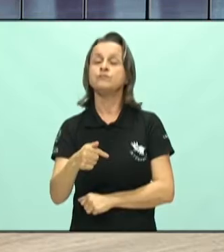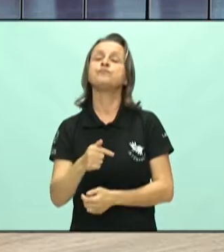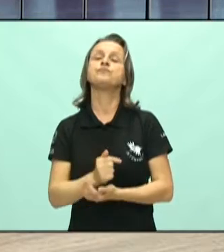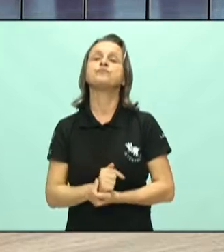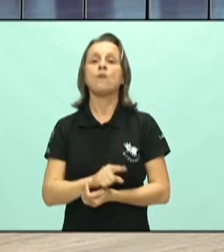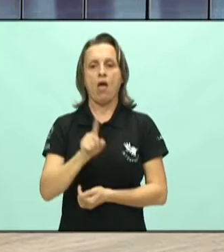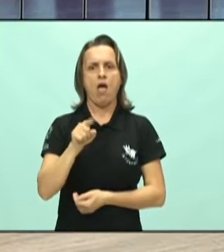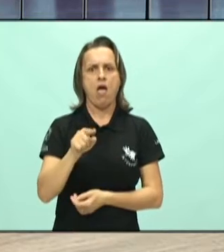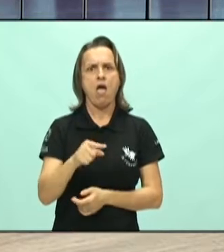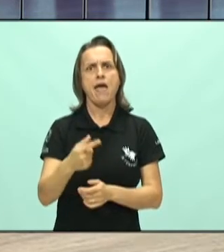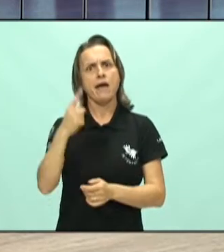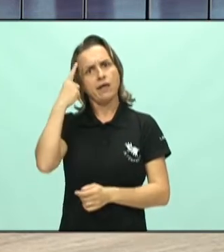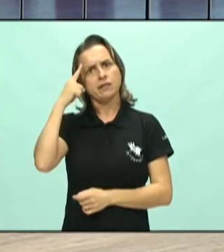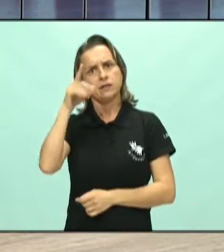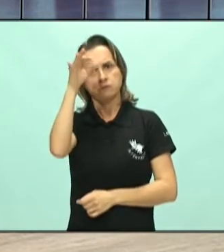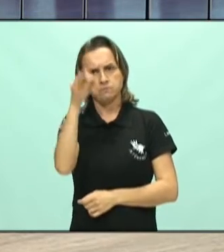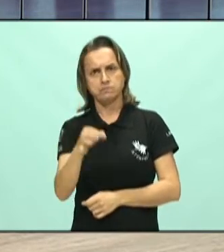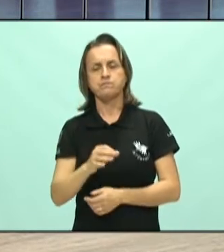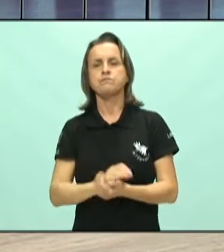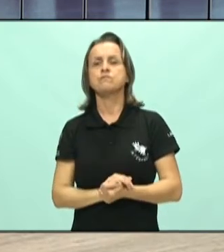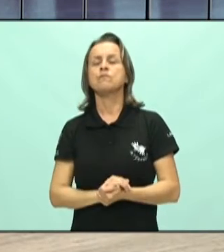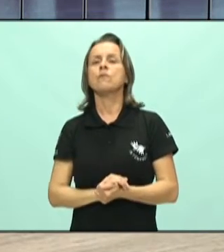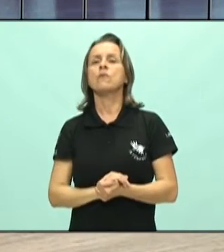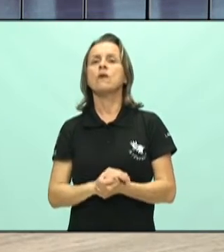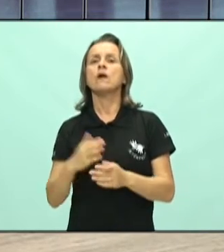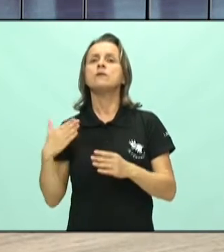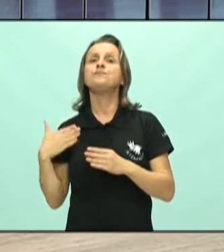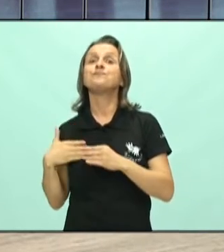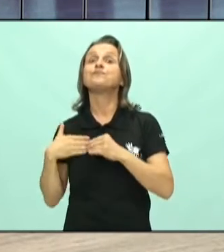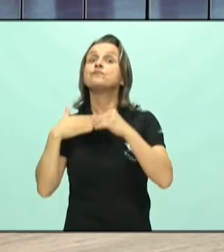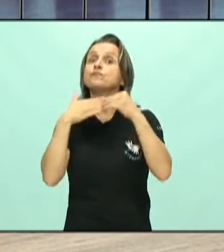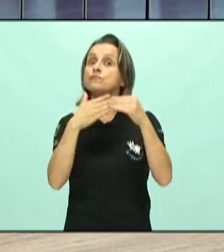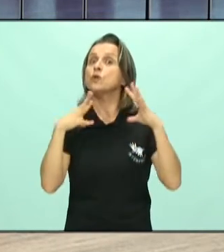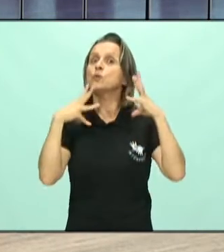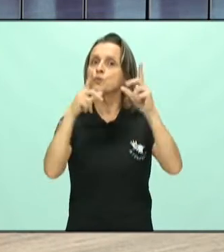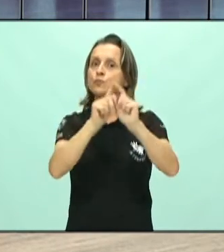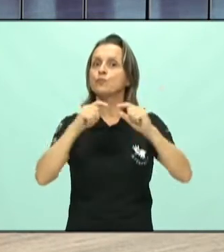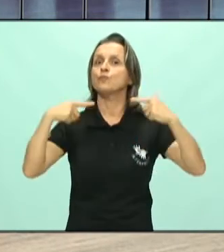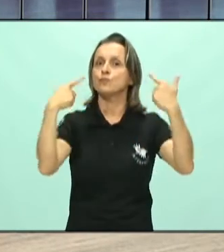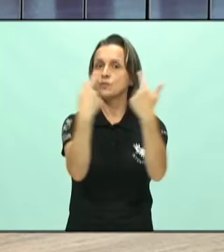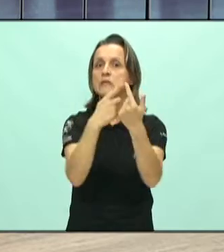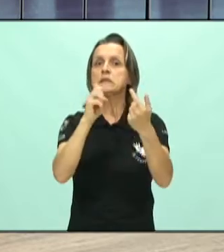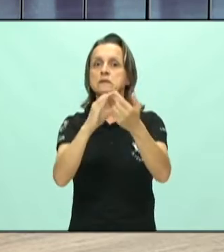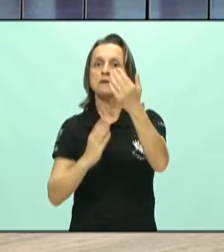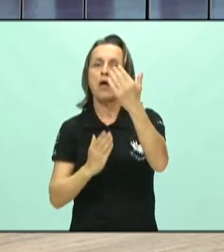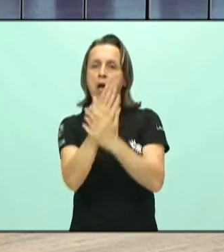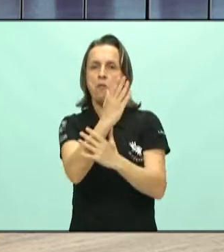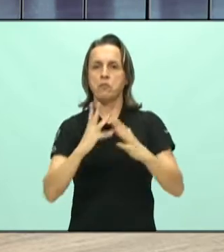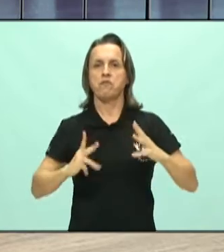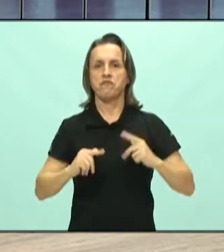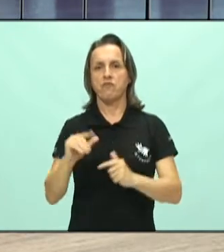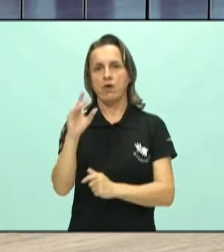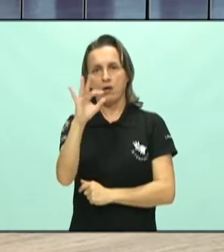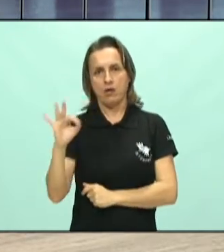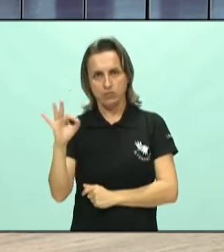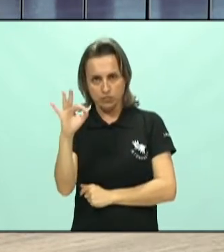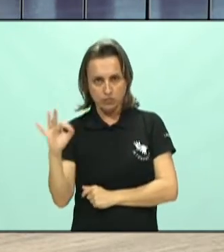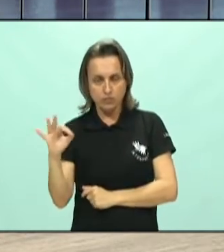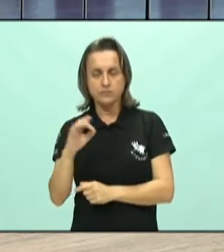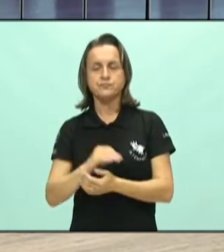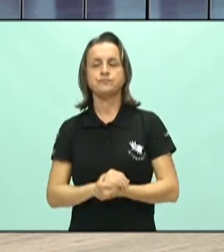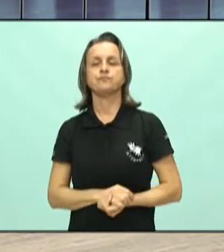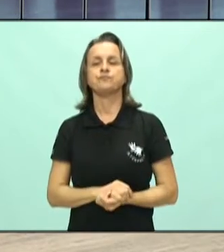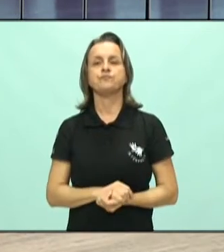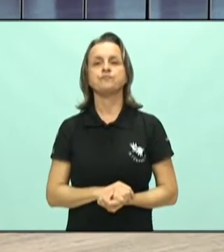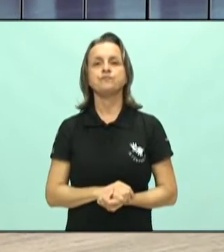de 2017, levar às suas assembleias, aprovando esses incentivos. A partir desse momento, com esse, vamos